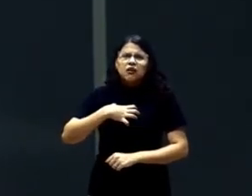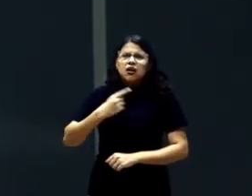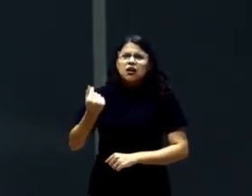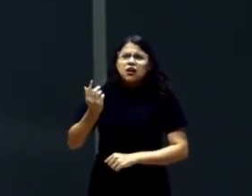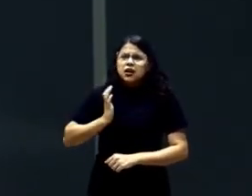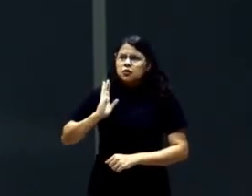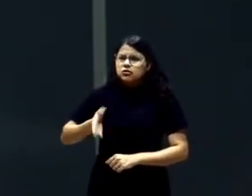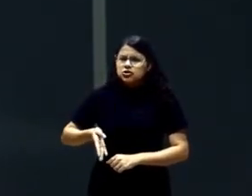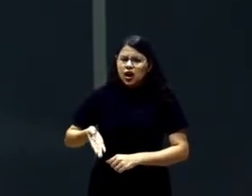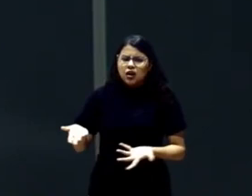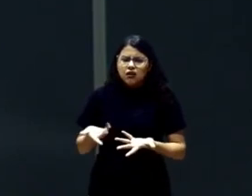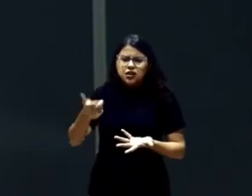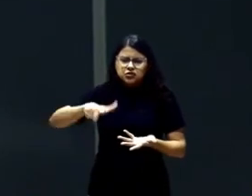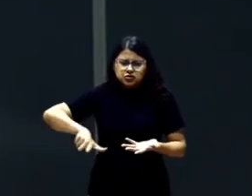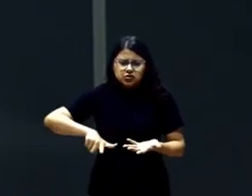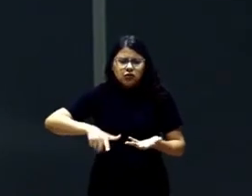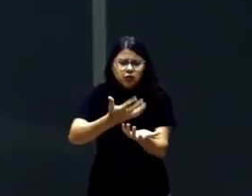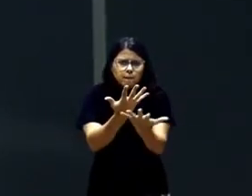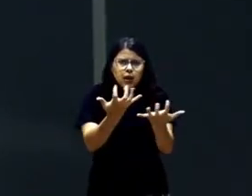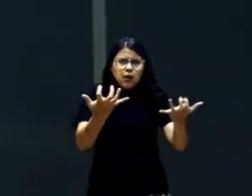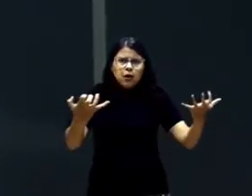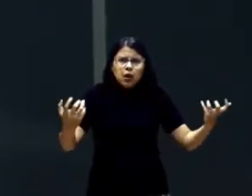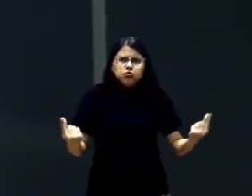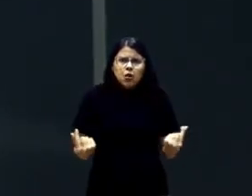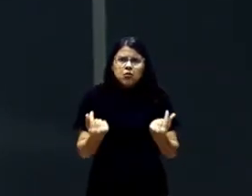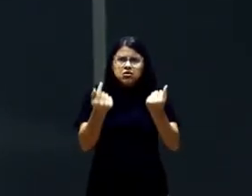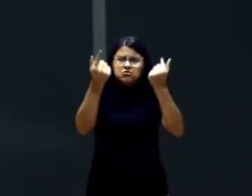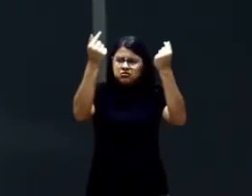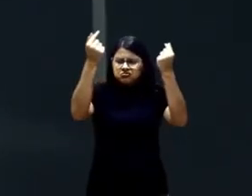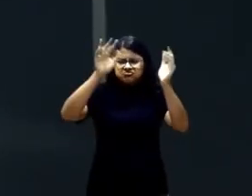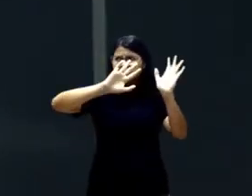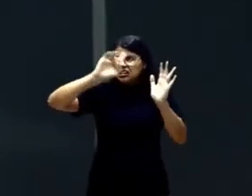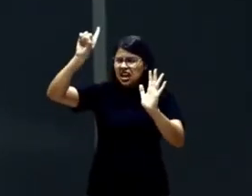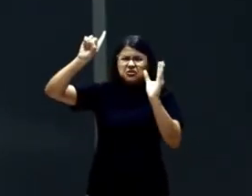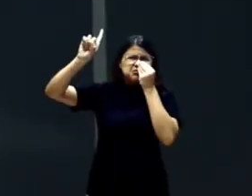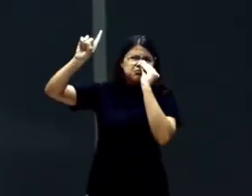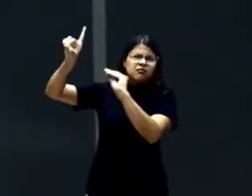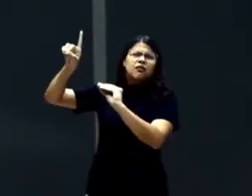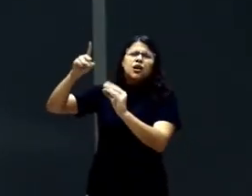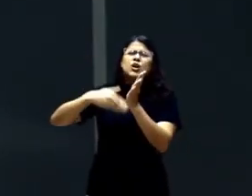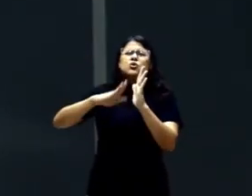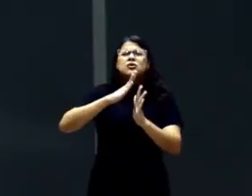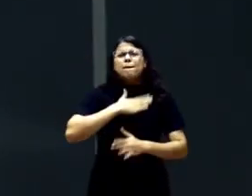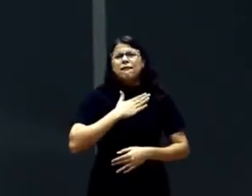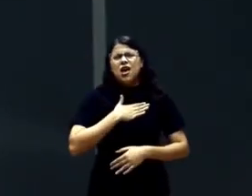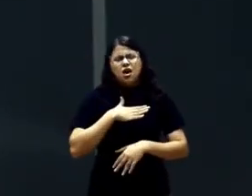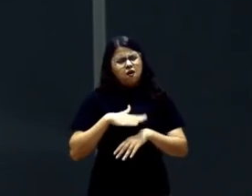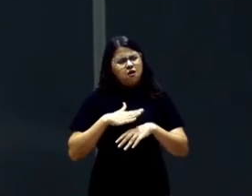menção ele fala de Deus. Ele acha que tudo é dele. Ele acha que os